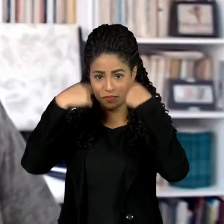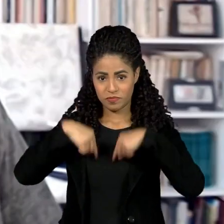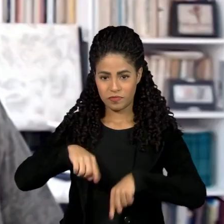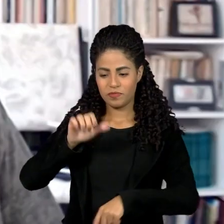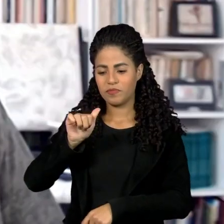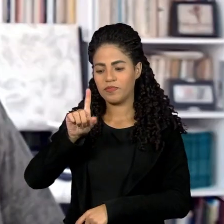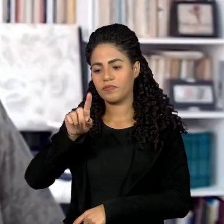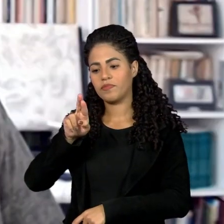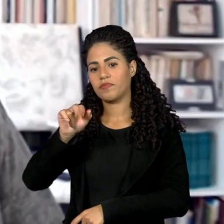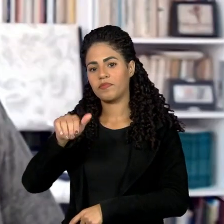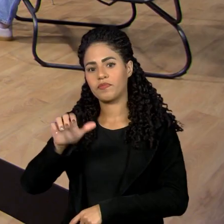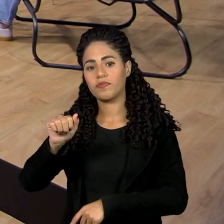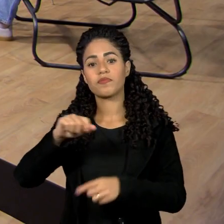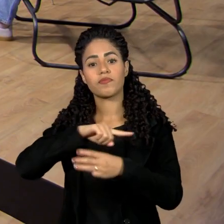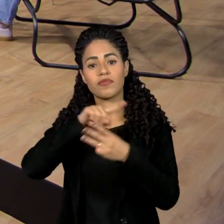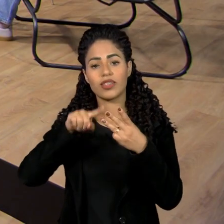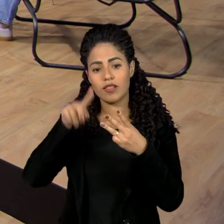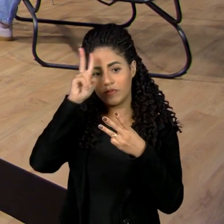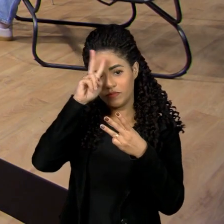Andrioli Costa.